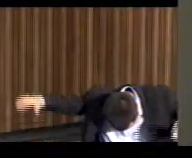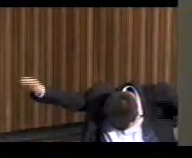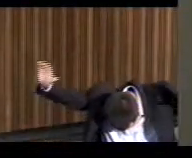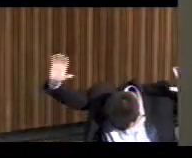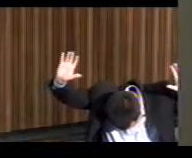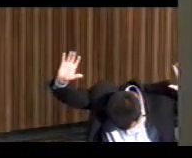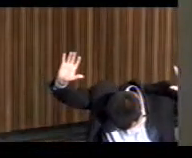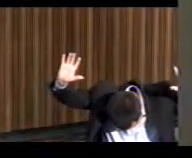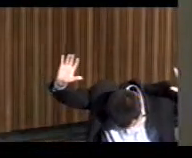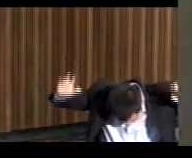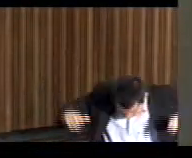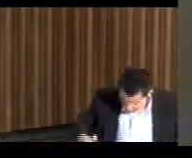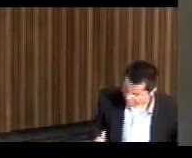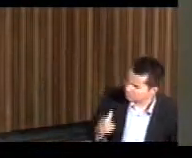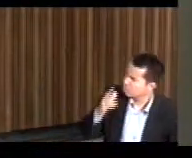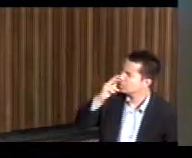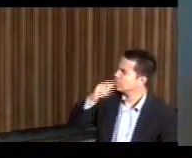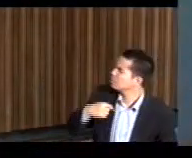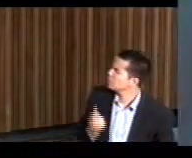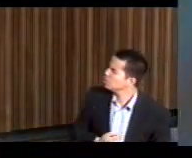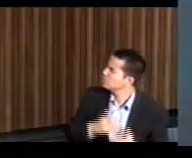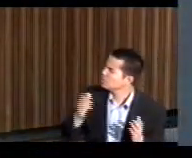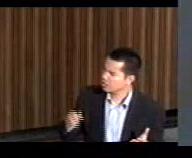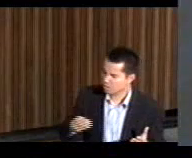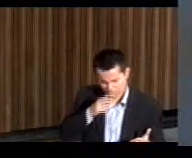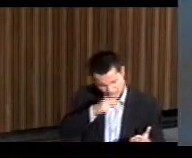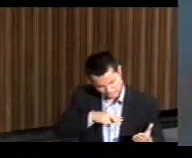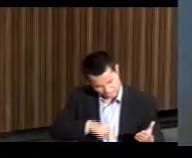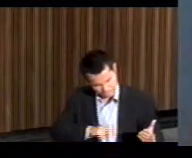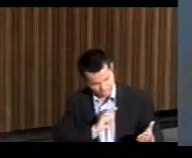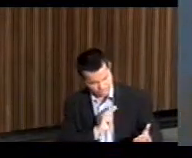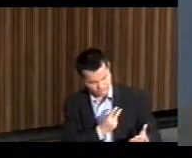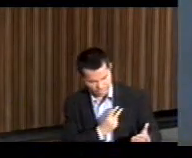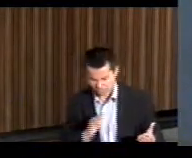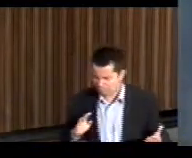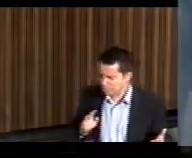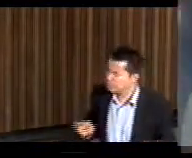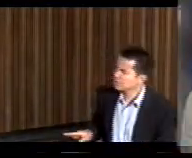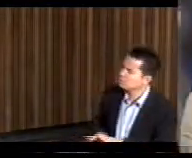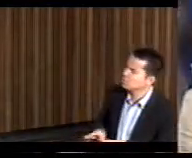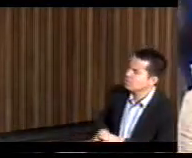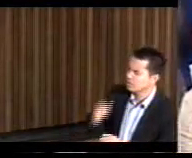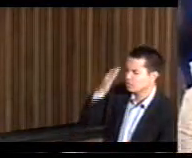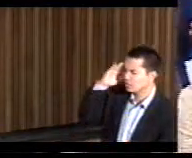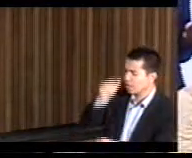livro de Hebreus disse que Abraão se sentia diante da tua promessa,